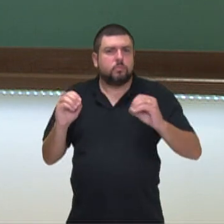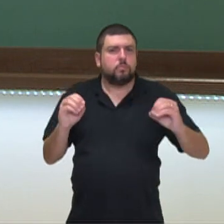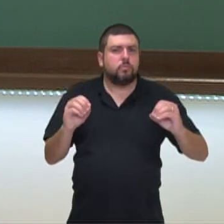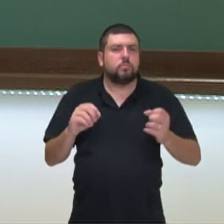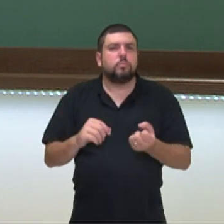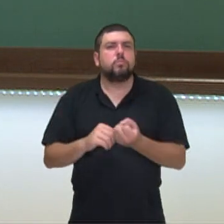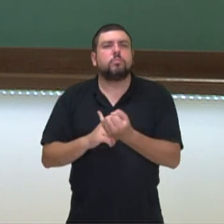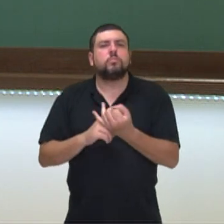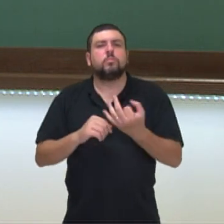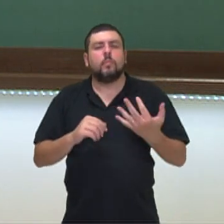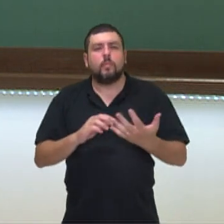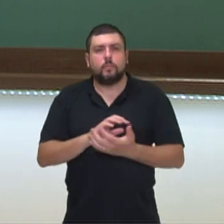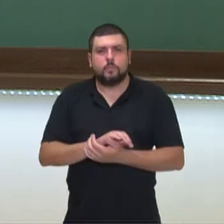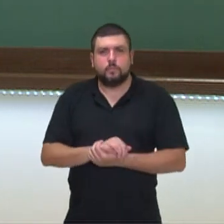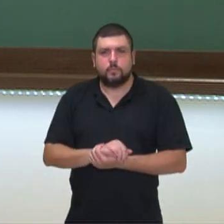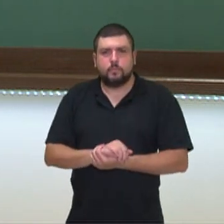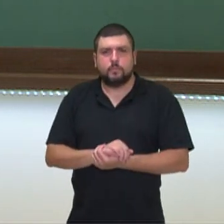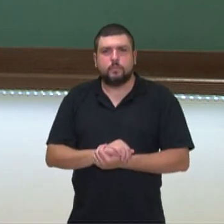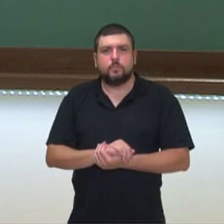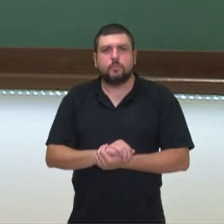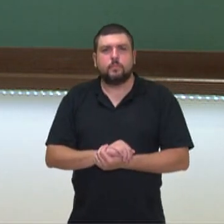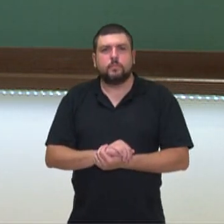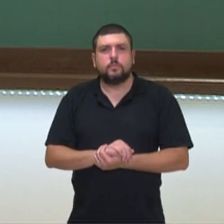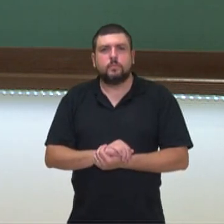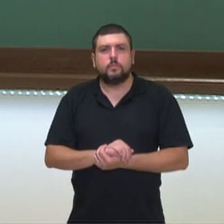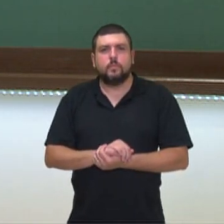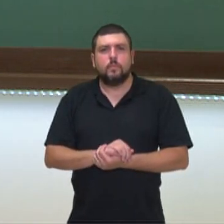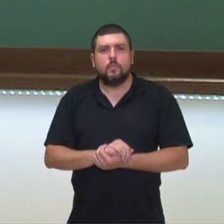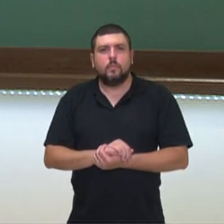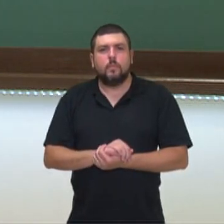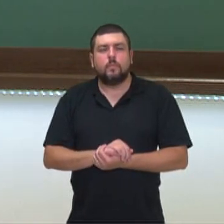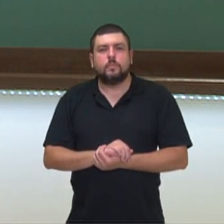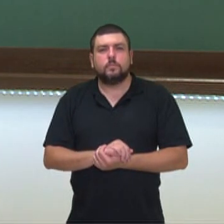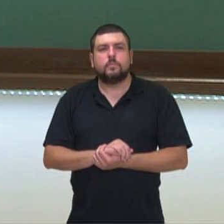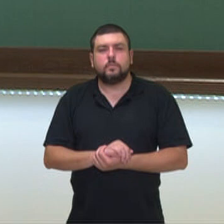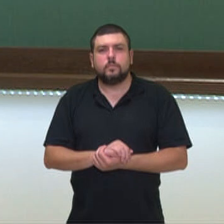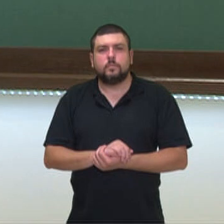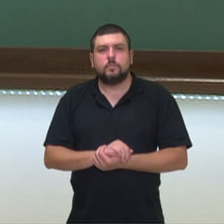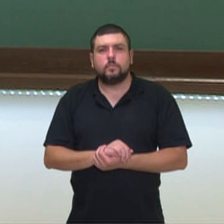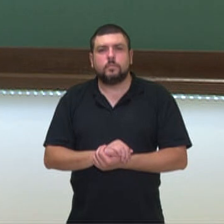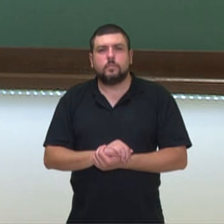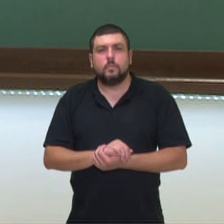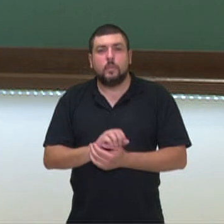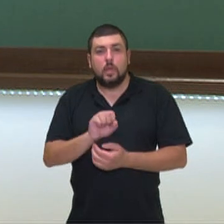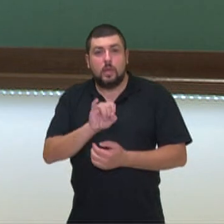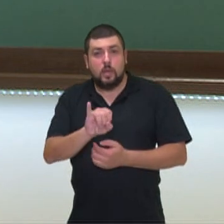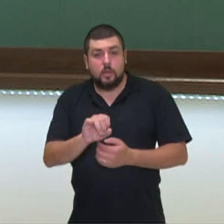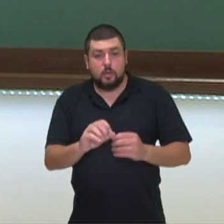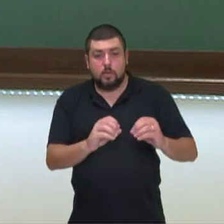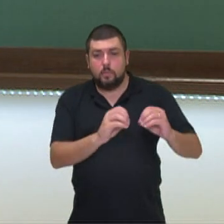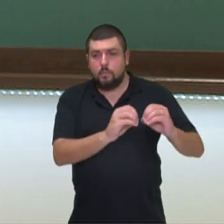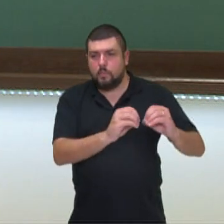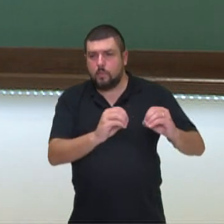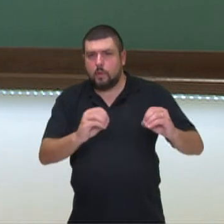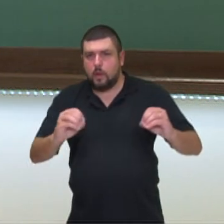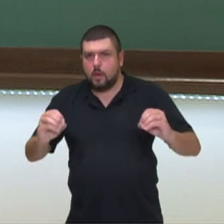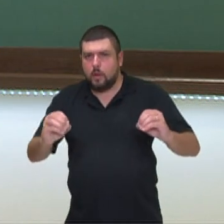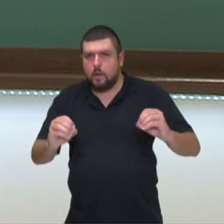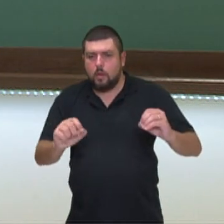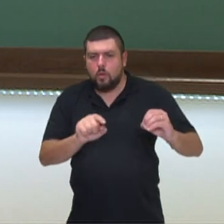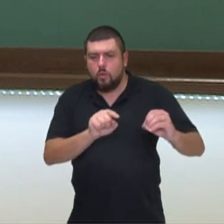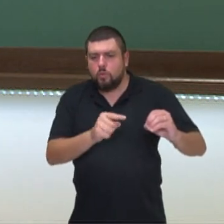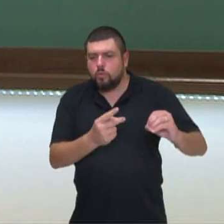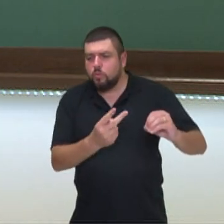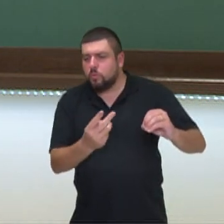unidade de milhar, centena, dezena e unidade. Então são 6 zeros. Se são 6 zeros, então eu tenho que a minha potência